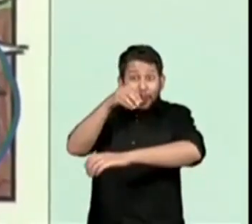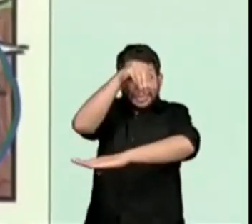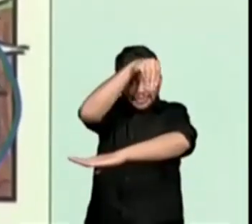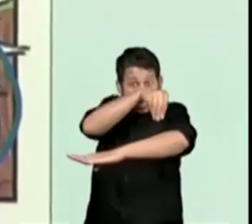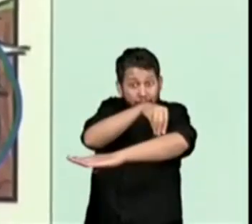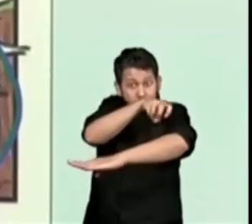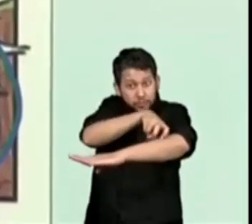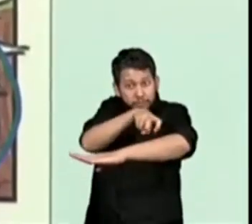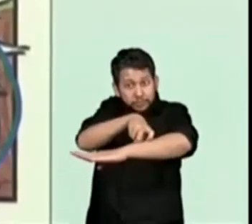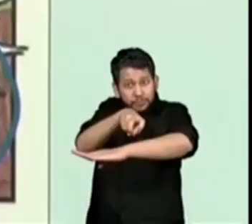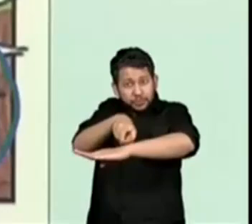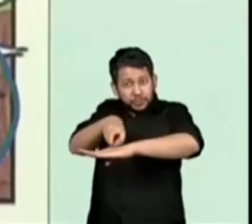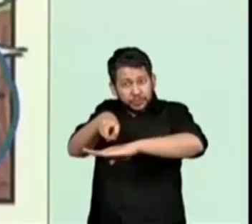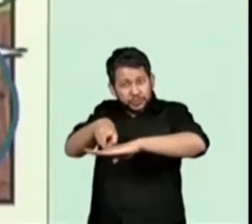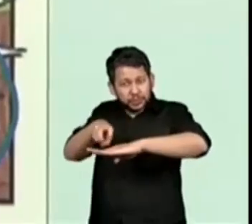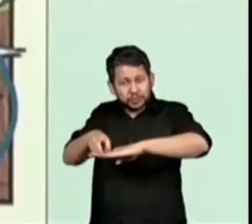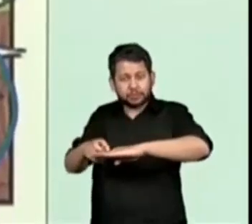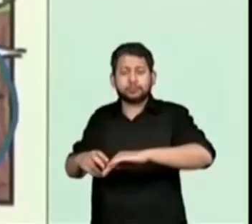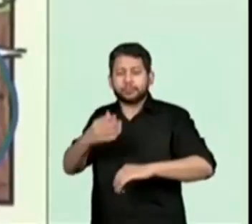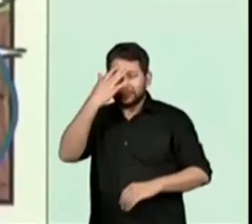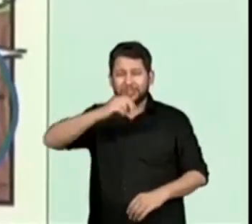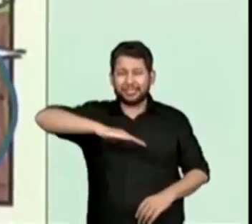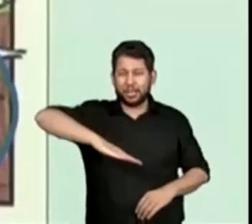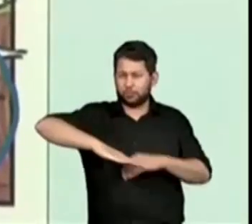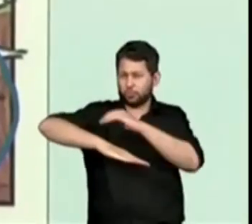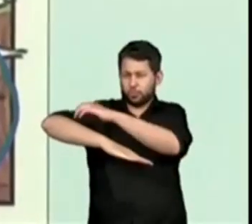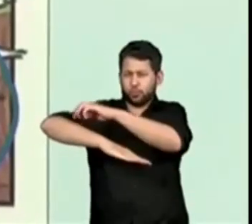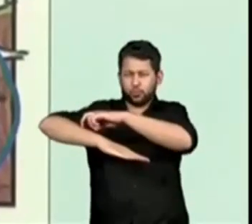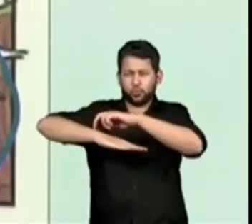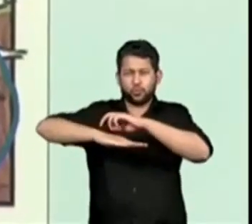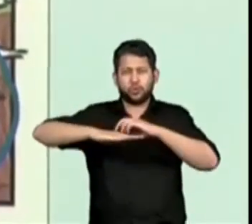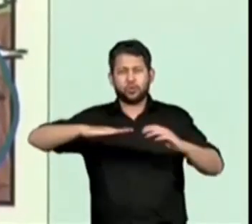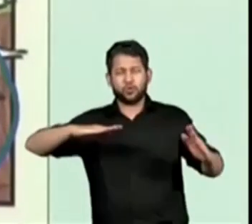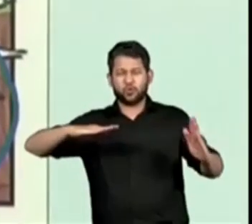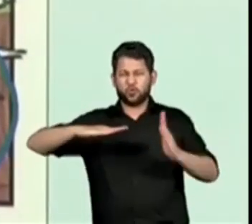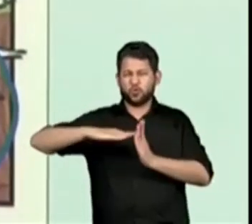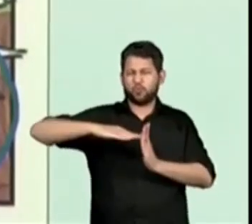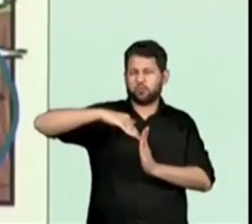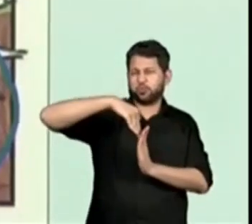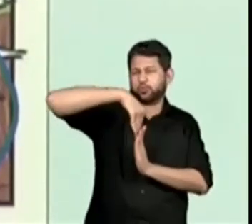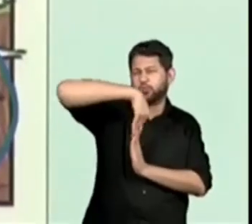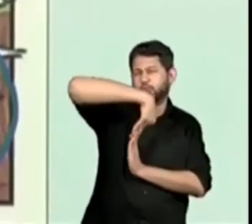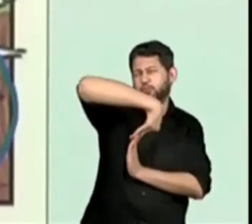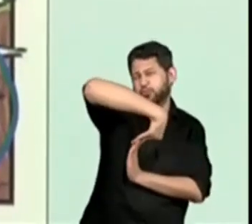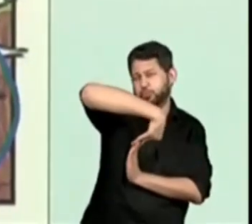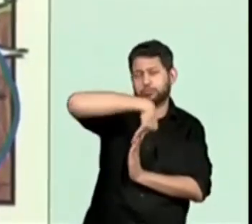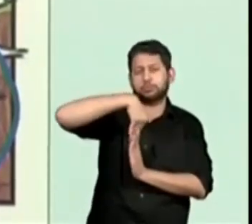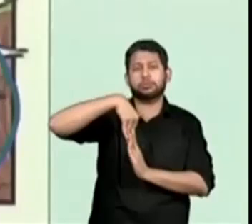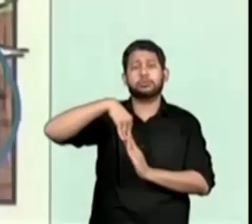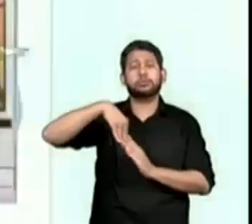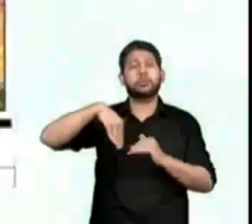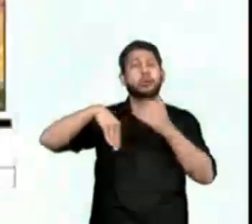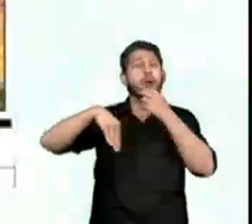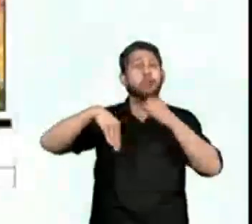E aí o narrador escreve, mais poderoso que uma locomotiva.